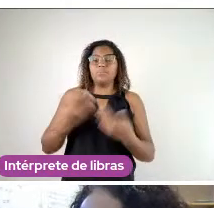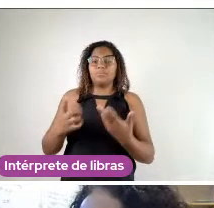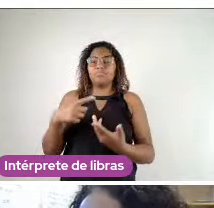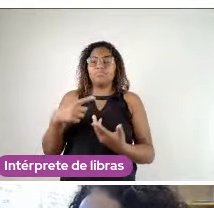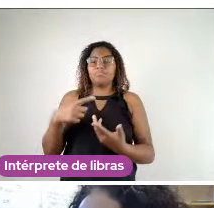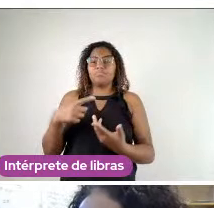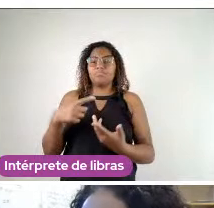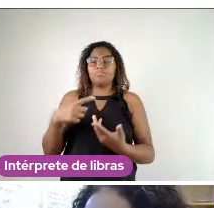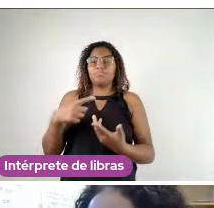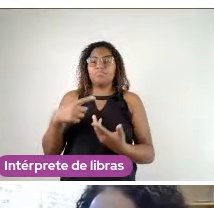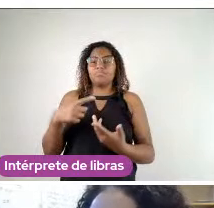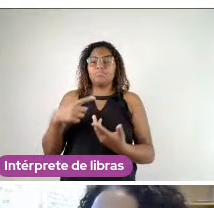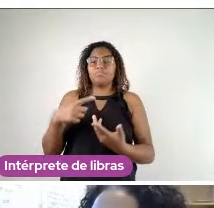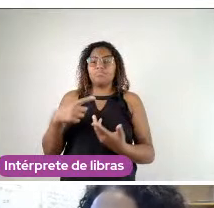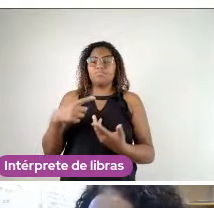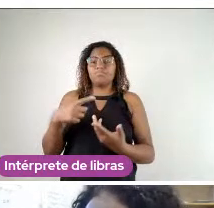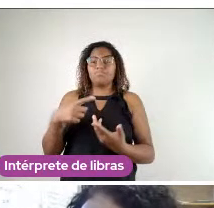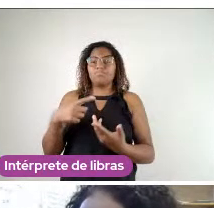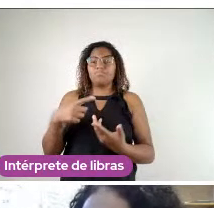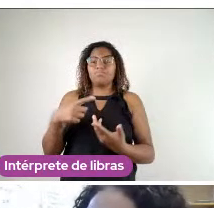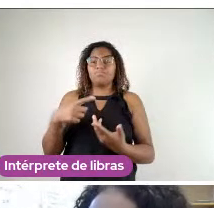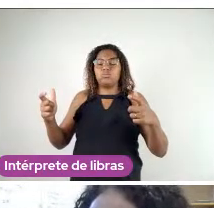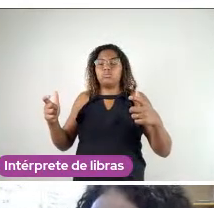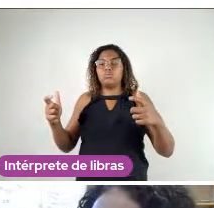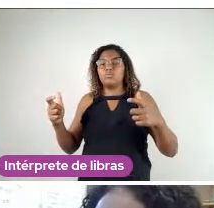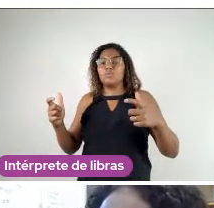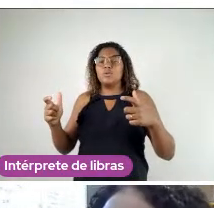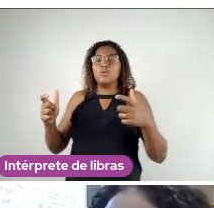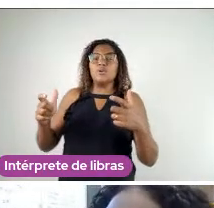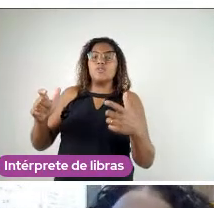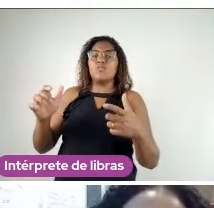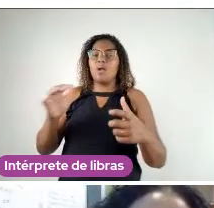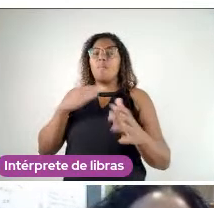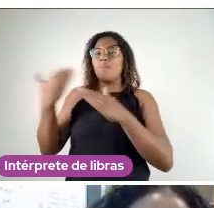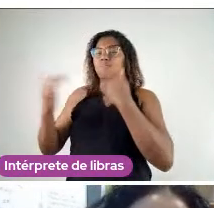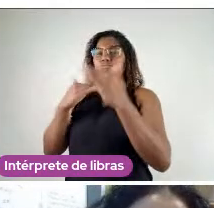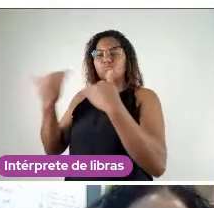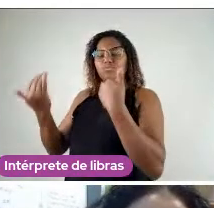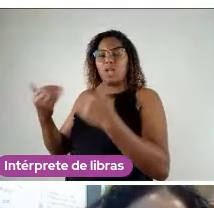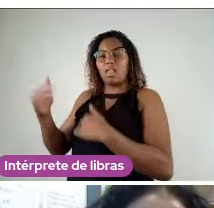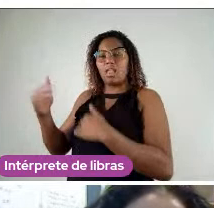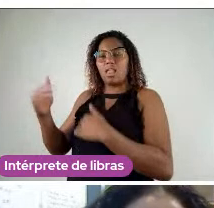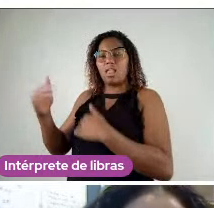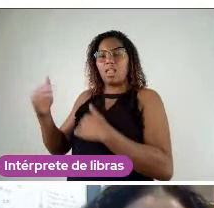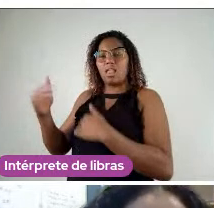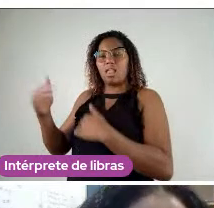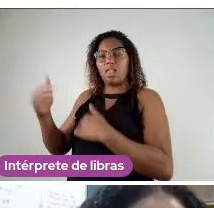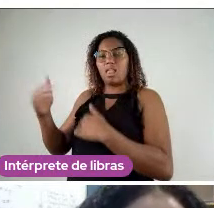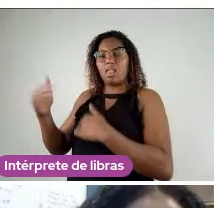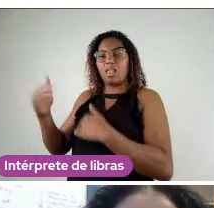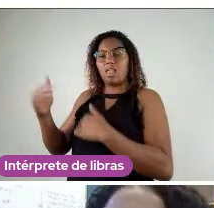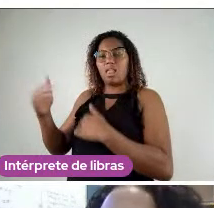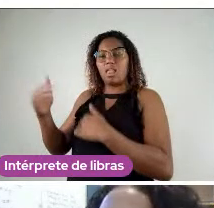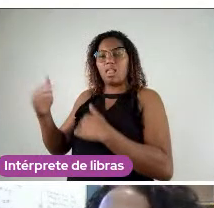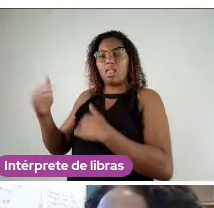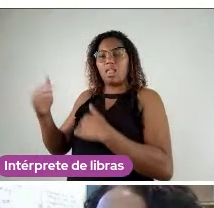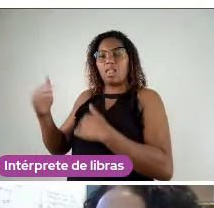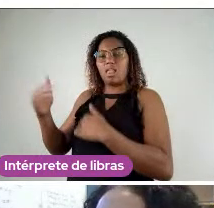uma mortandade massiva de peixes, dos salmões, que aqui no sul do Chile tem uma indústria de cultivo de salmão muito forte,